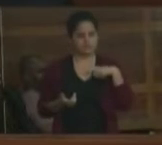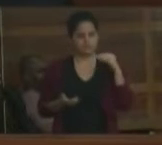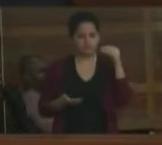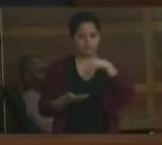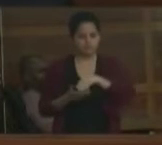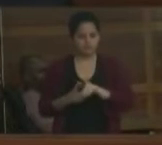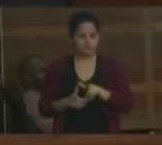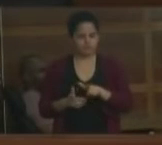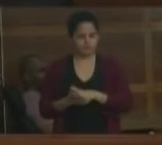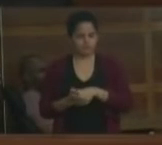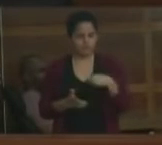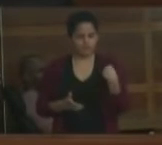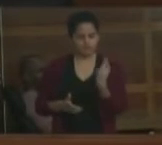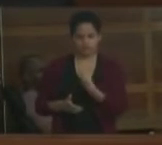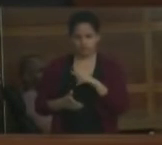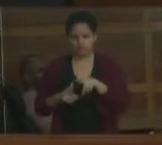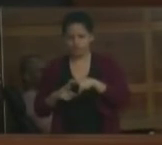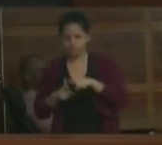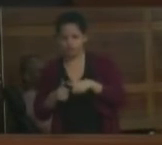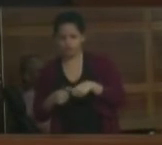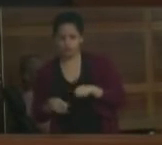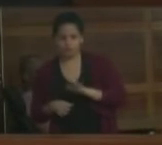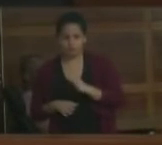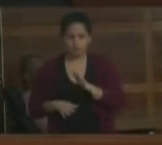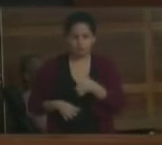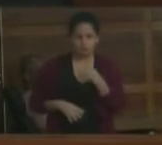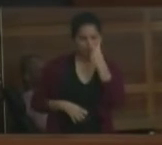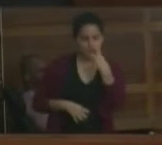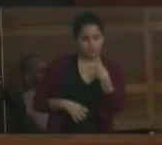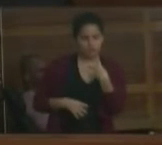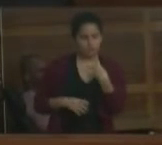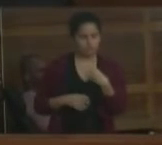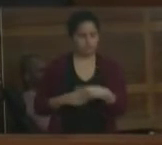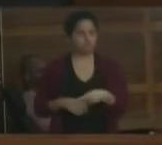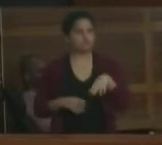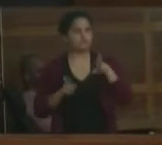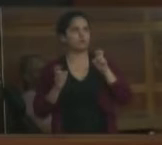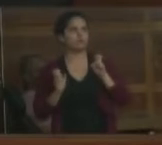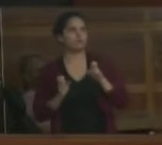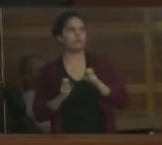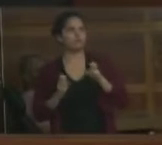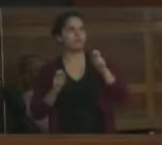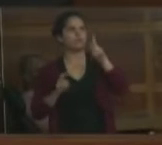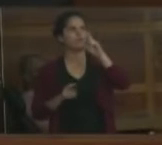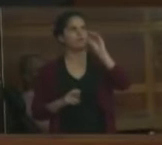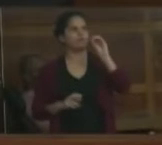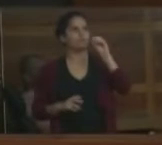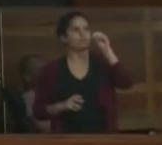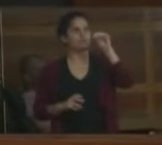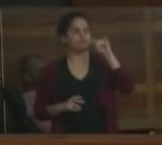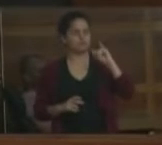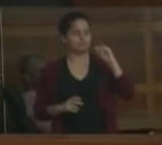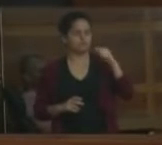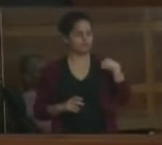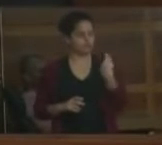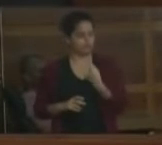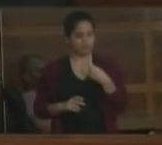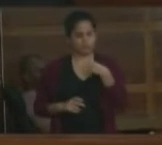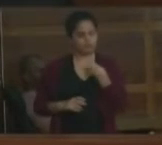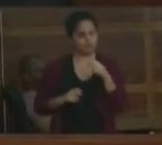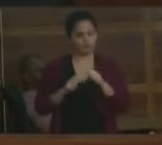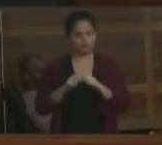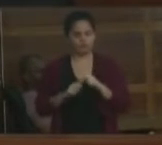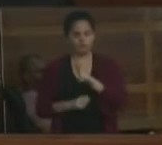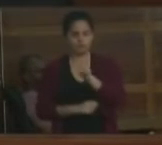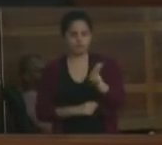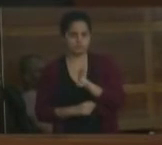isso deixa a gente um pouquinho cego para ver por exemplo você tá os royalty e os recursos dos royalties a gente não pode utilizar para folha de